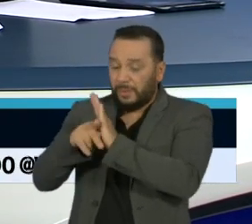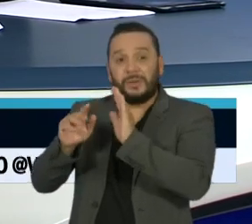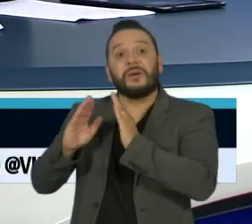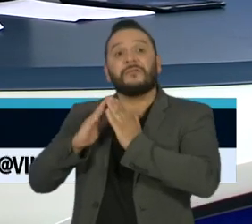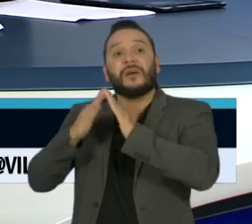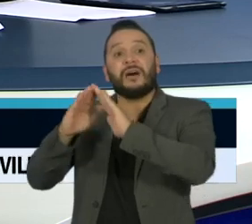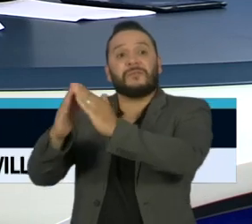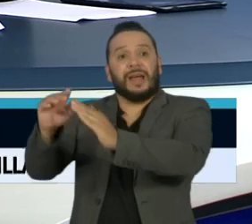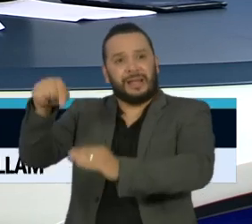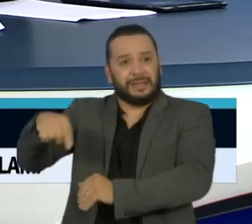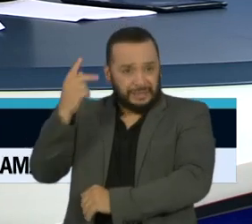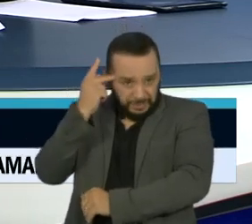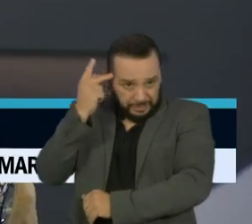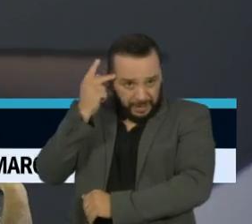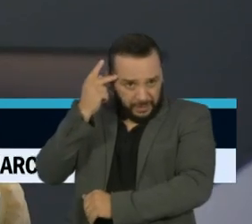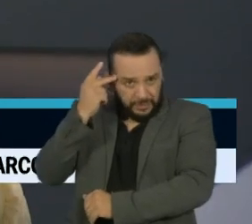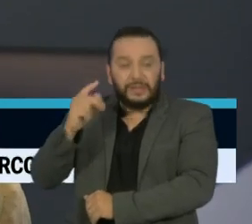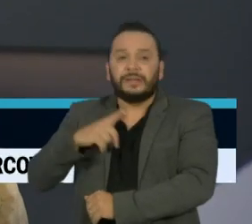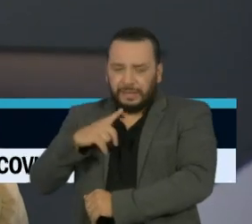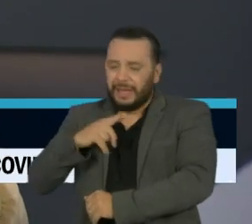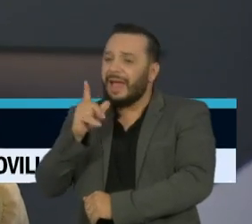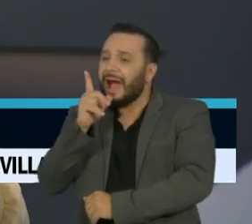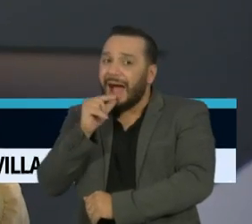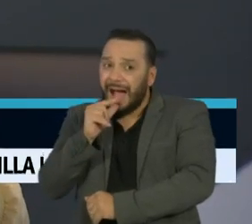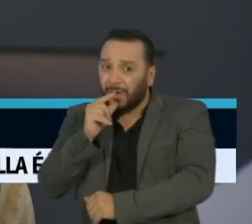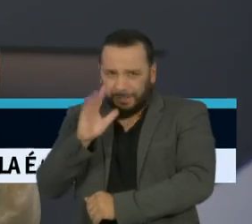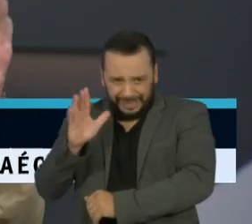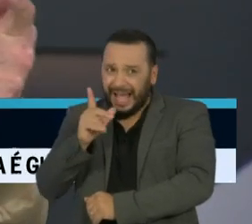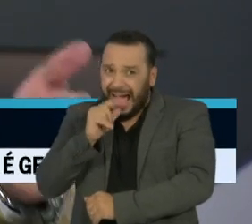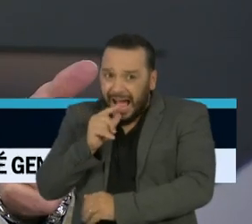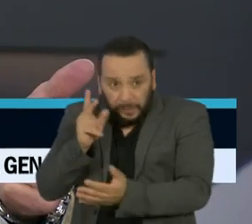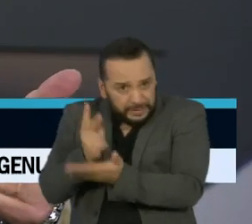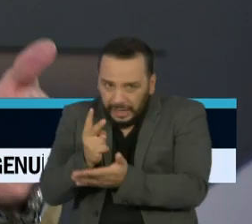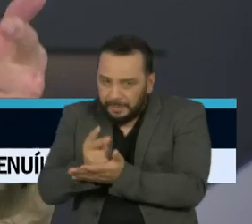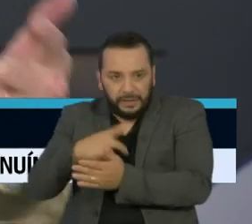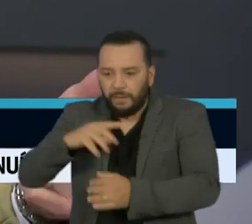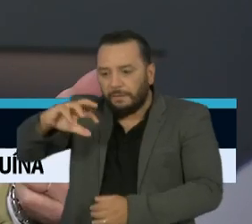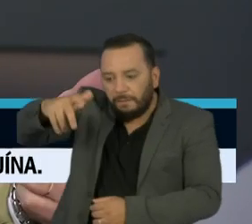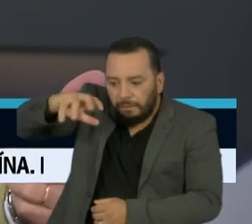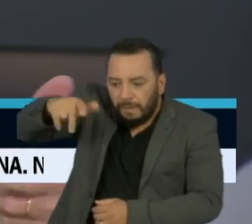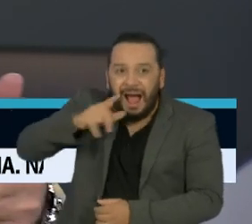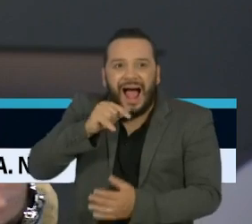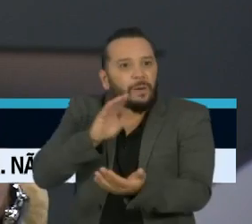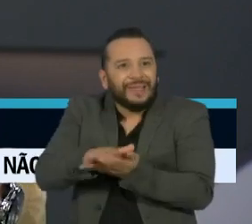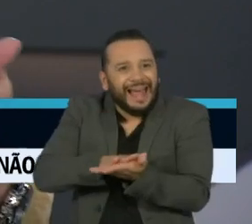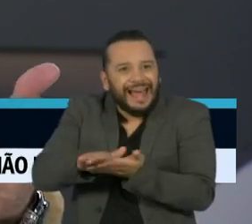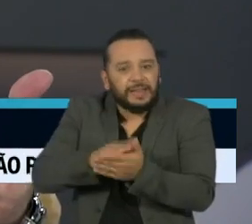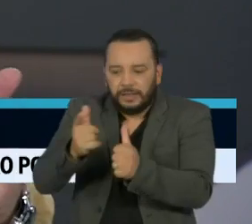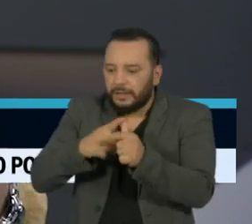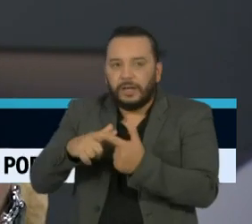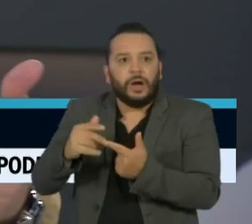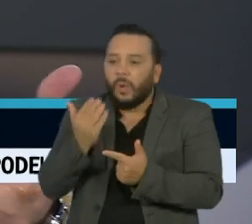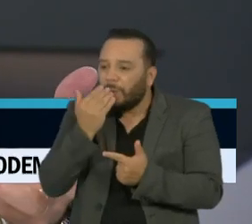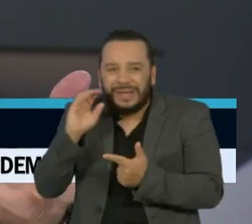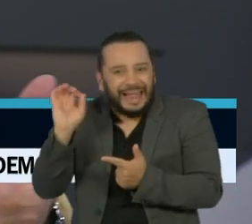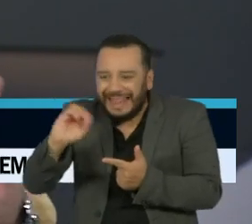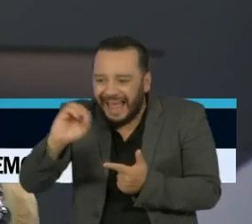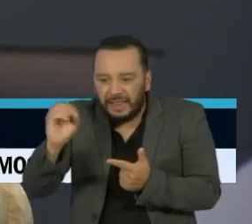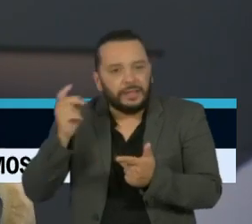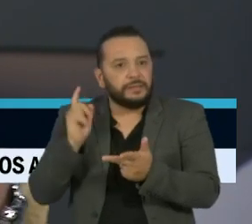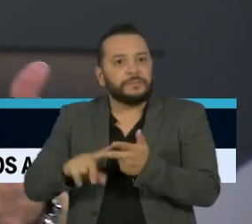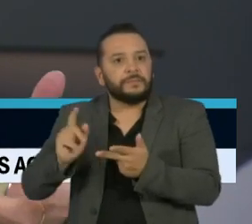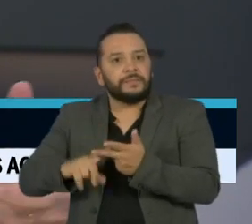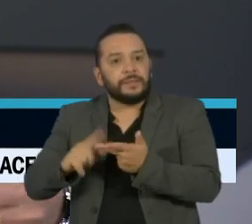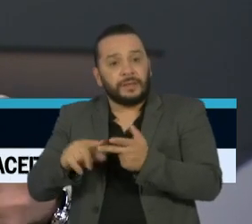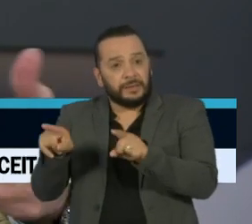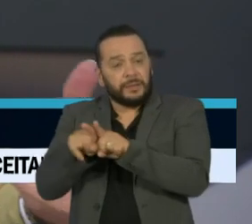água em todos os lugares mais a água não é entregue regularmente então falta água falta comida falta local para